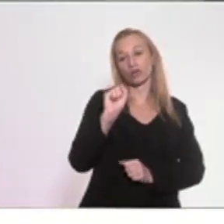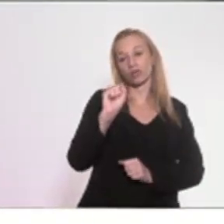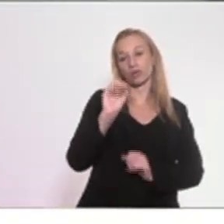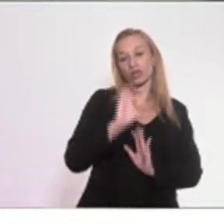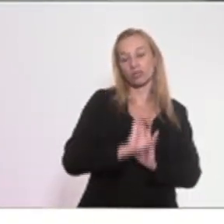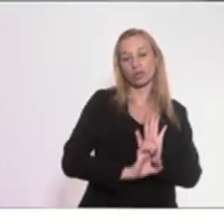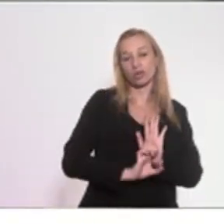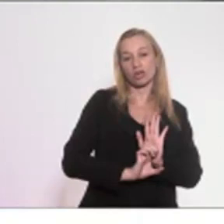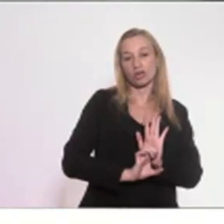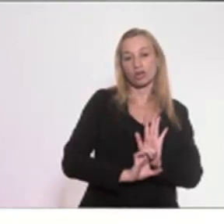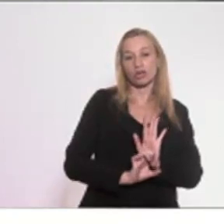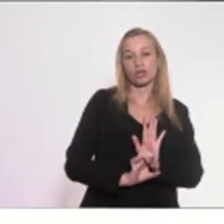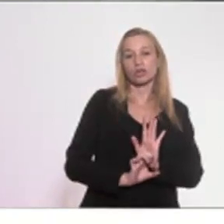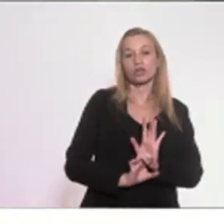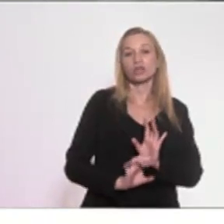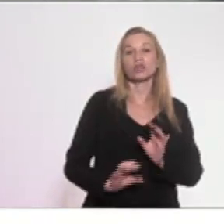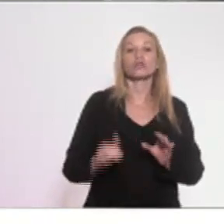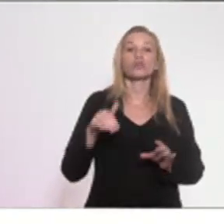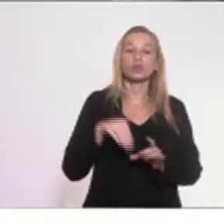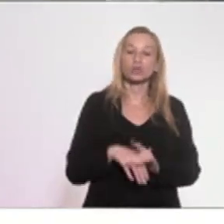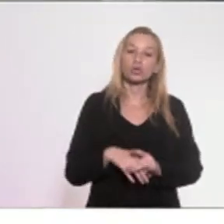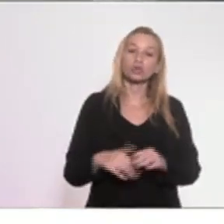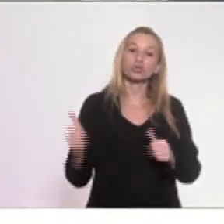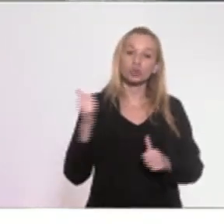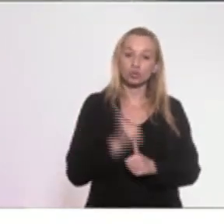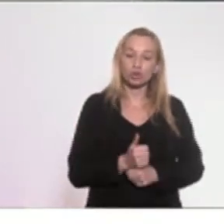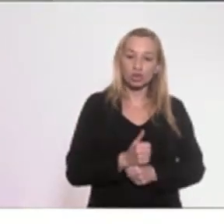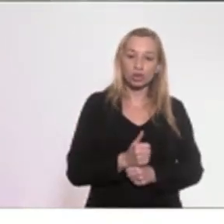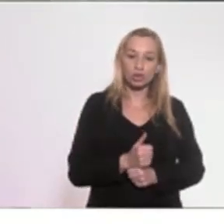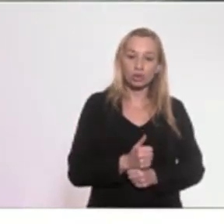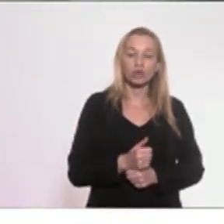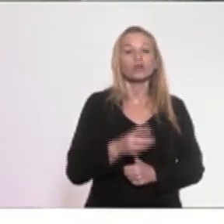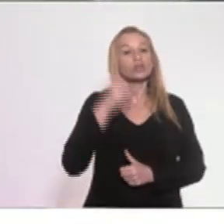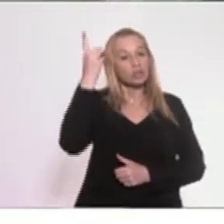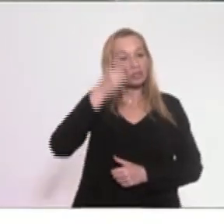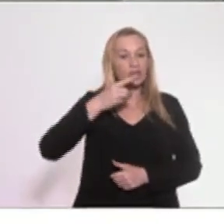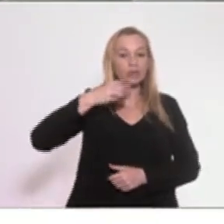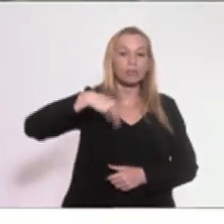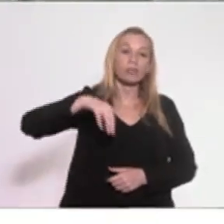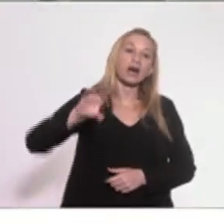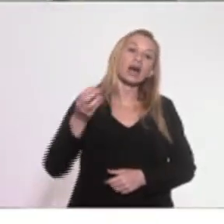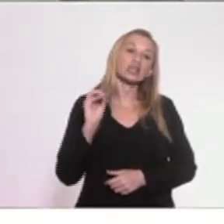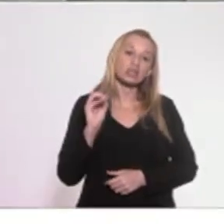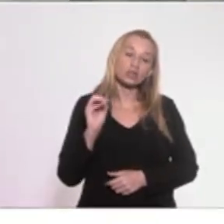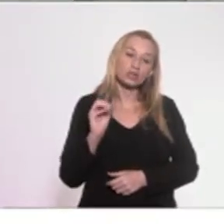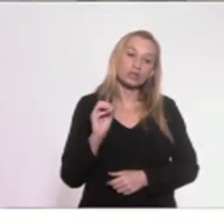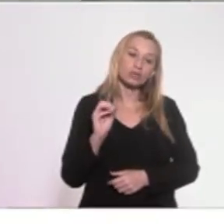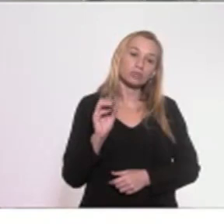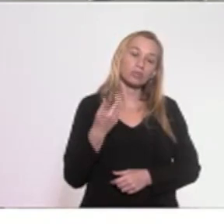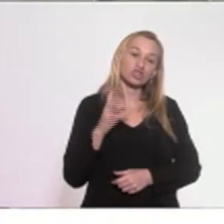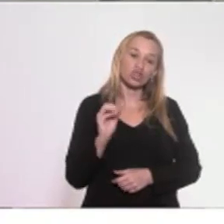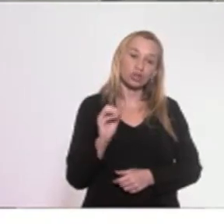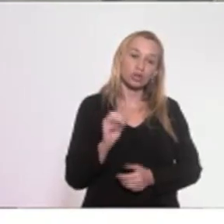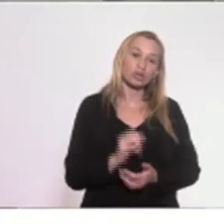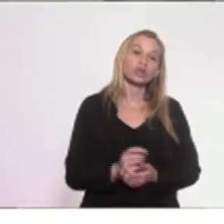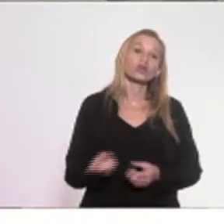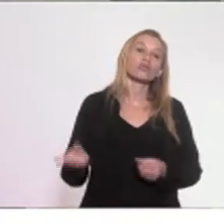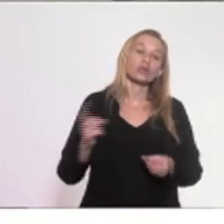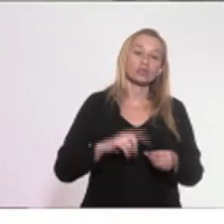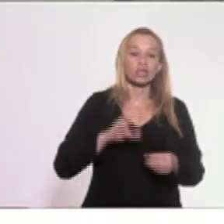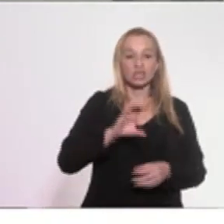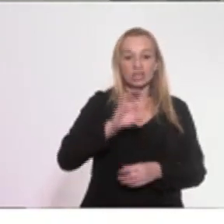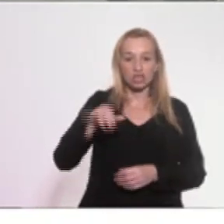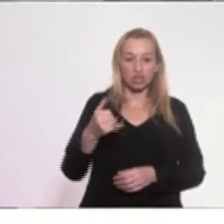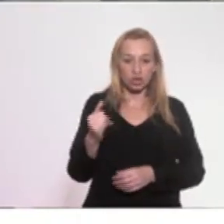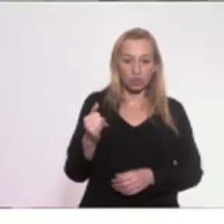e votou pelo substitutivo. O deputado Márcio Pacheco, voltando a opinar pela CCJ,